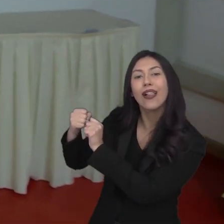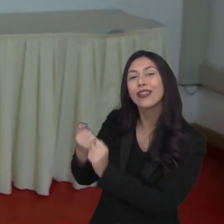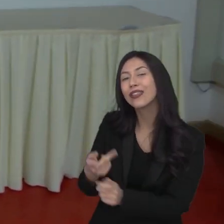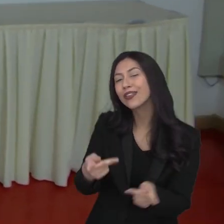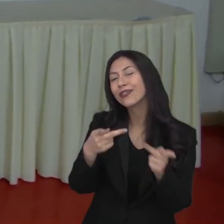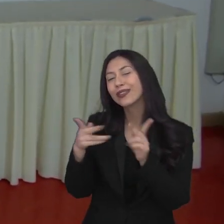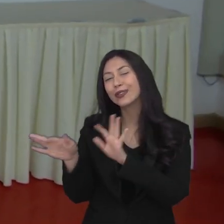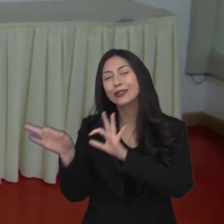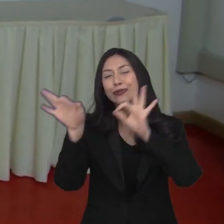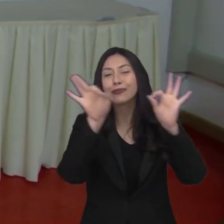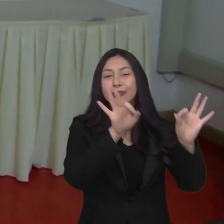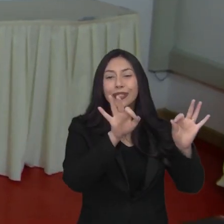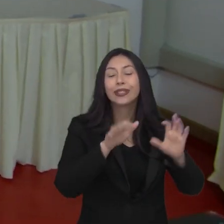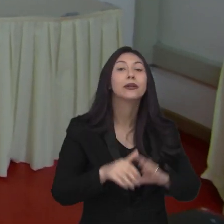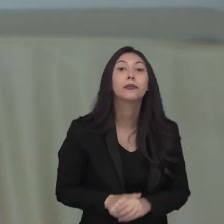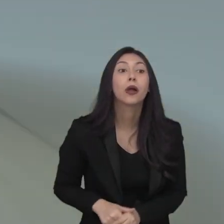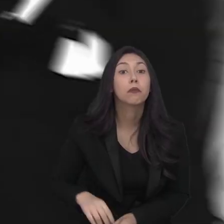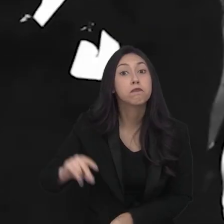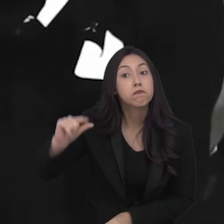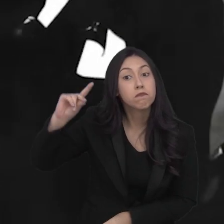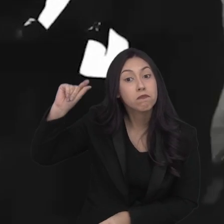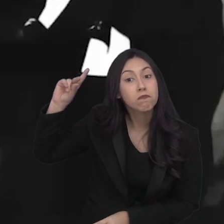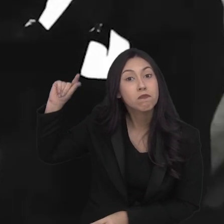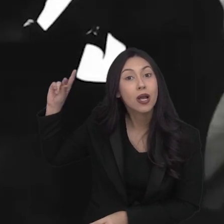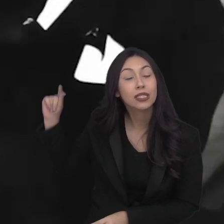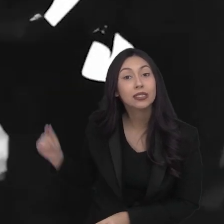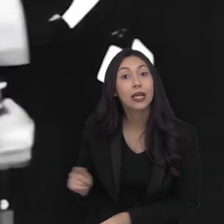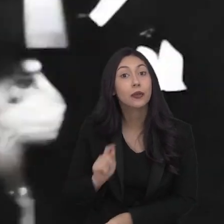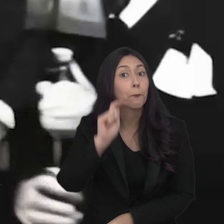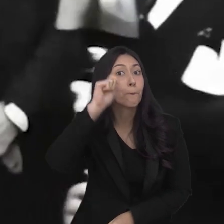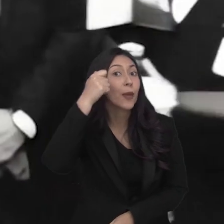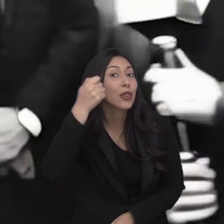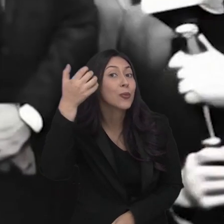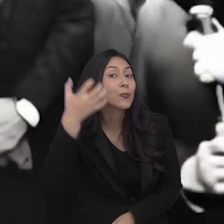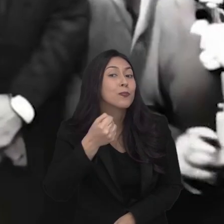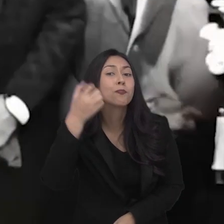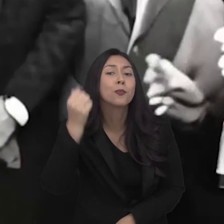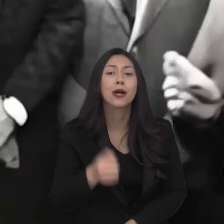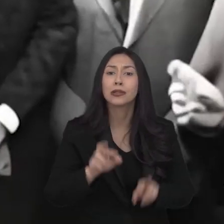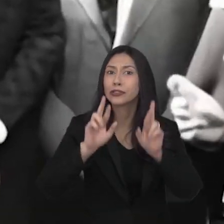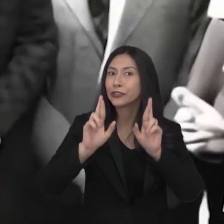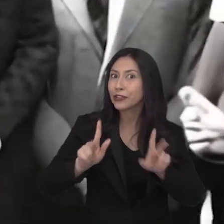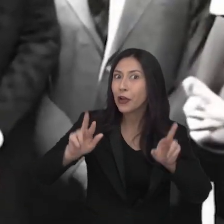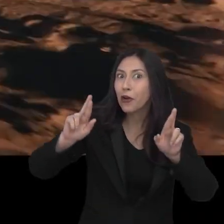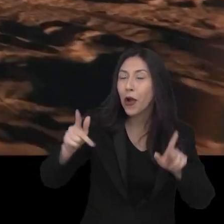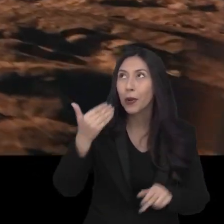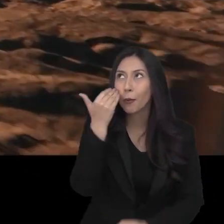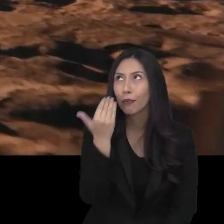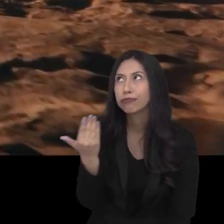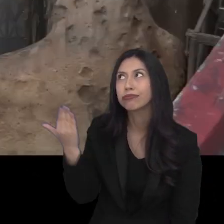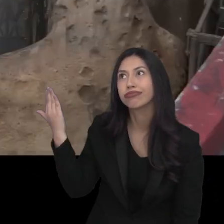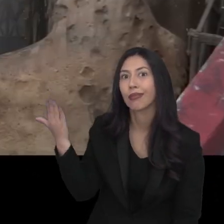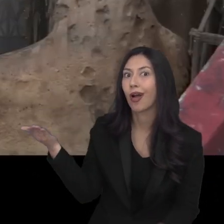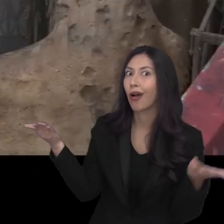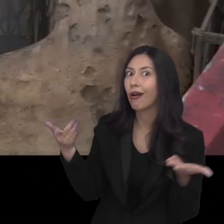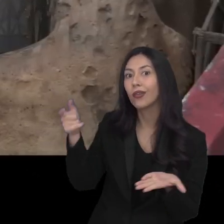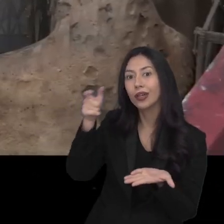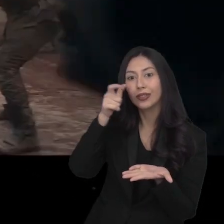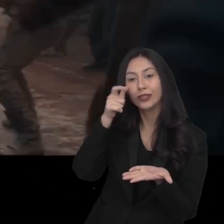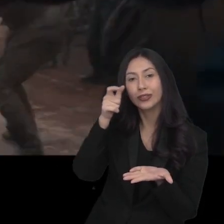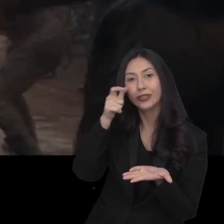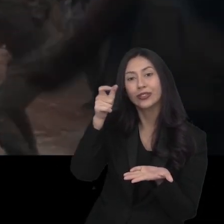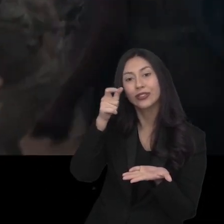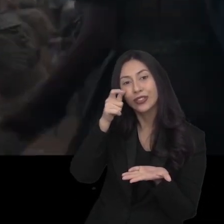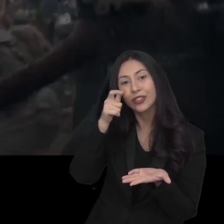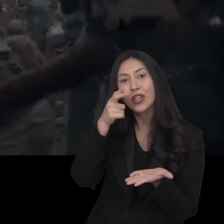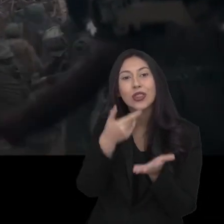convido a acompanhar comigo agora. No passado era tudo em preto e branco. bem diferente das superproduções que